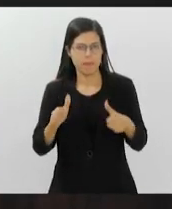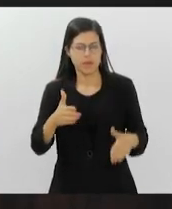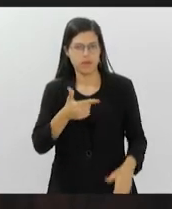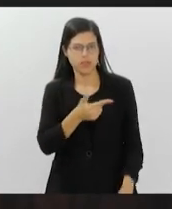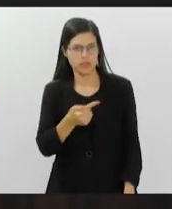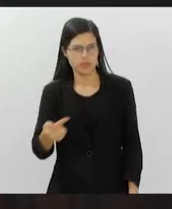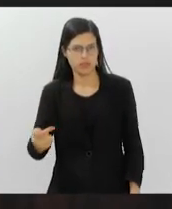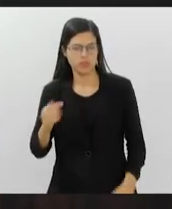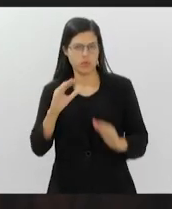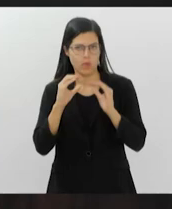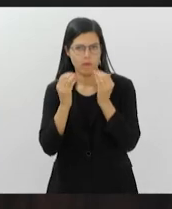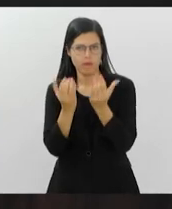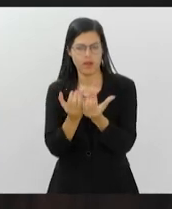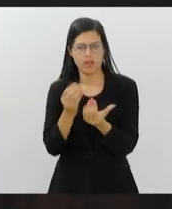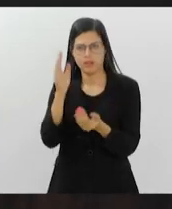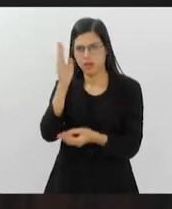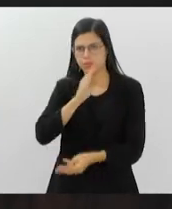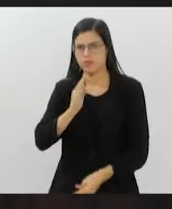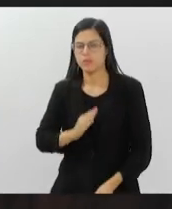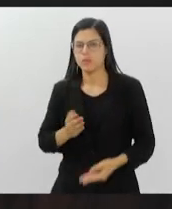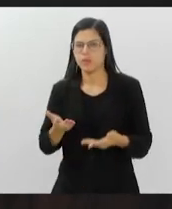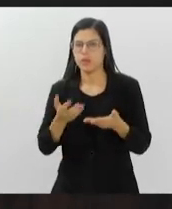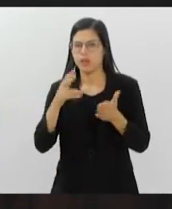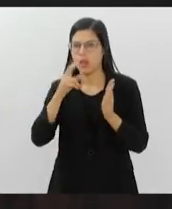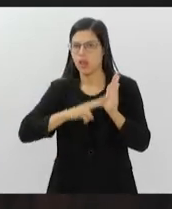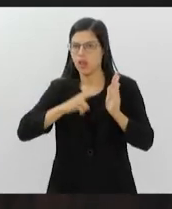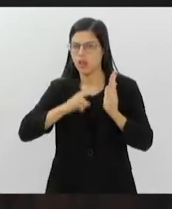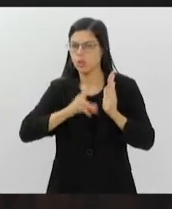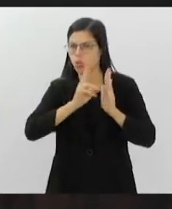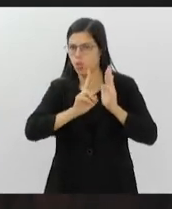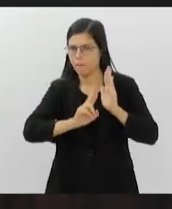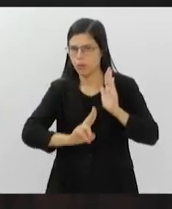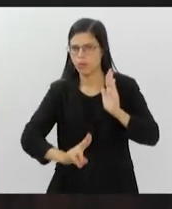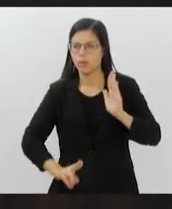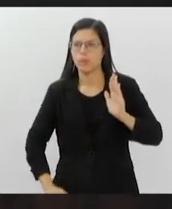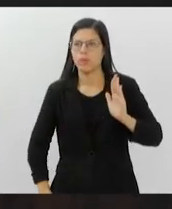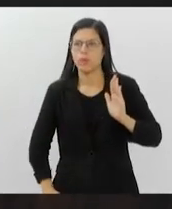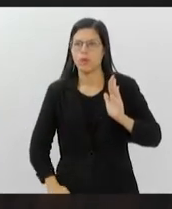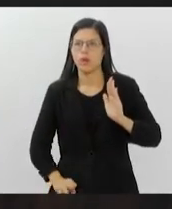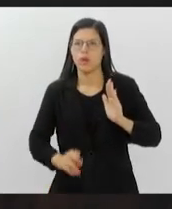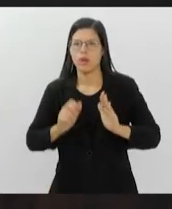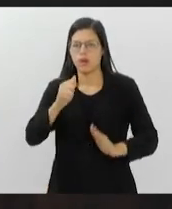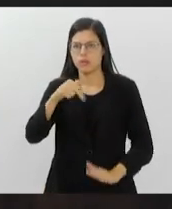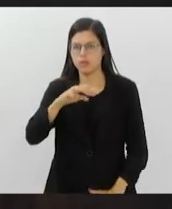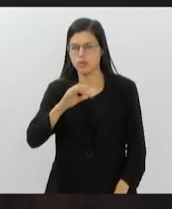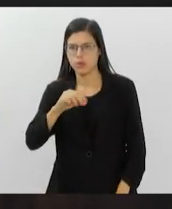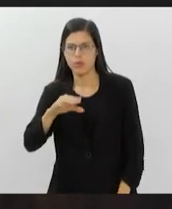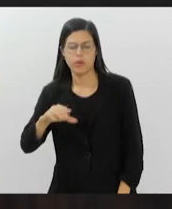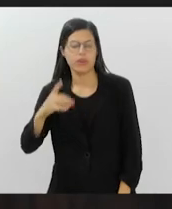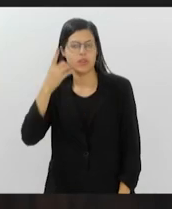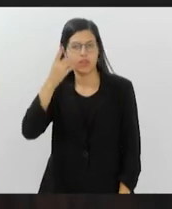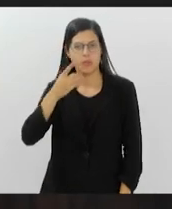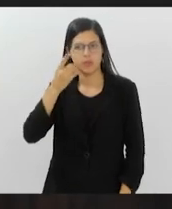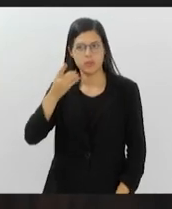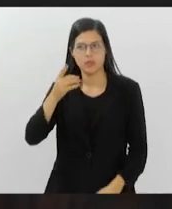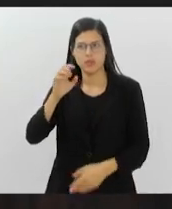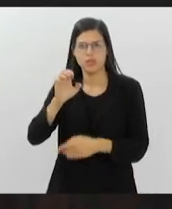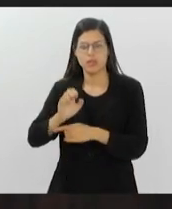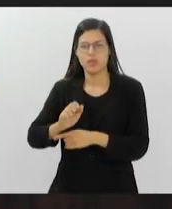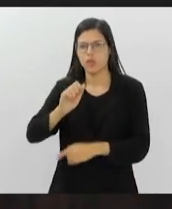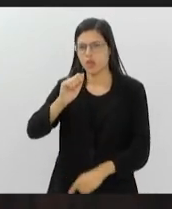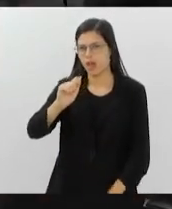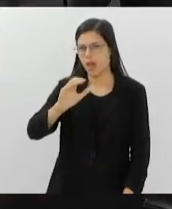27ª Conferência Nacional. Gostaria de ler nominalmente a nossa querida Antônia Salles, que é deputada do estado do